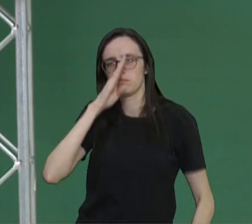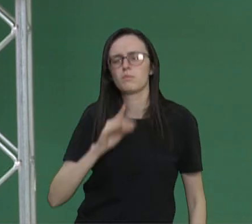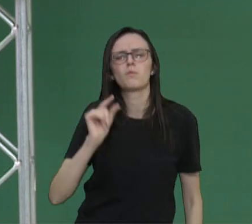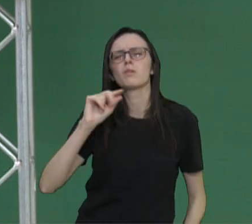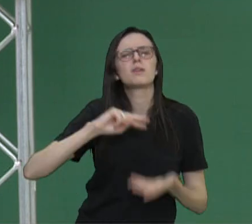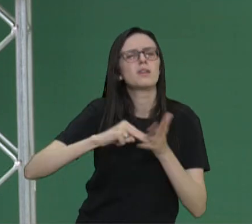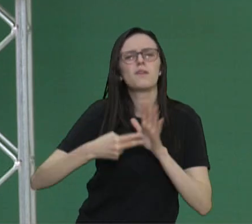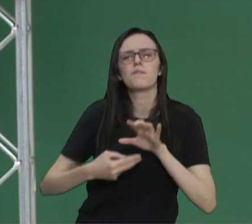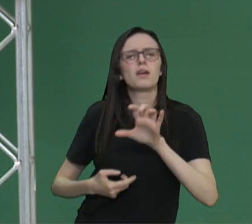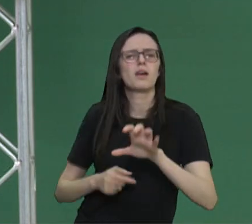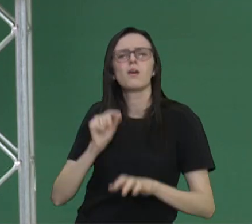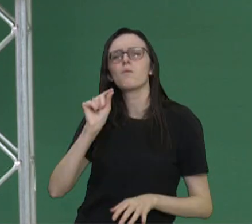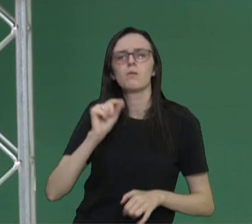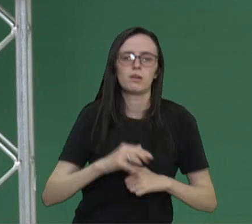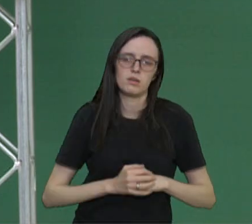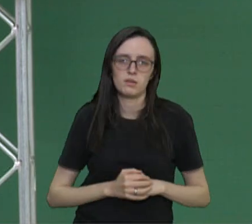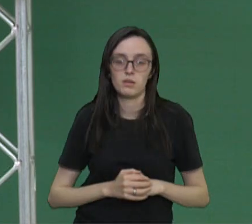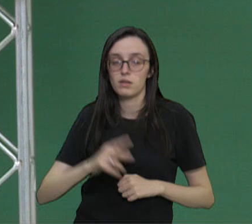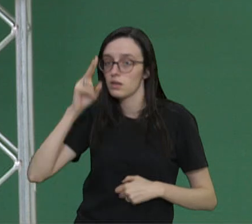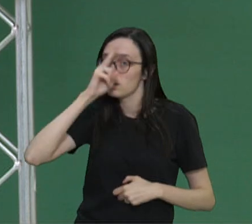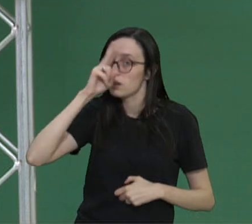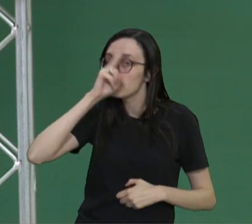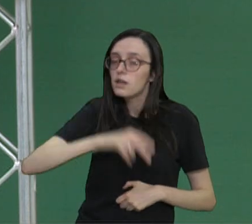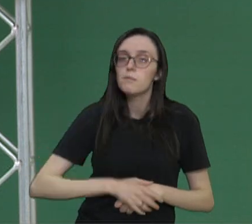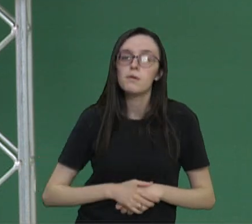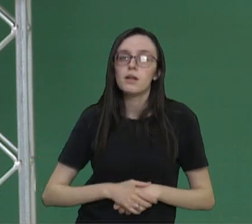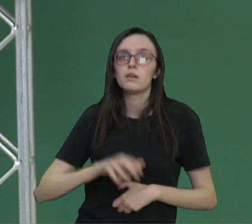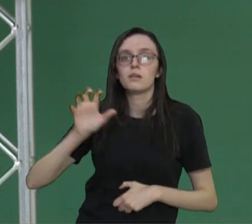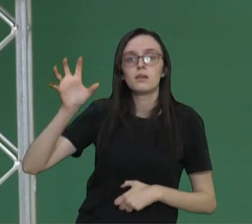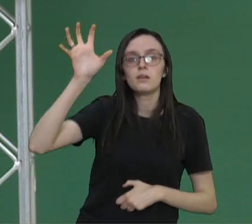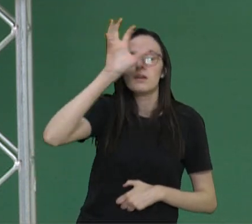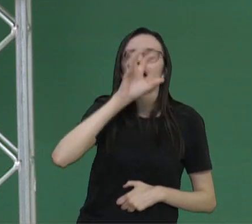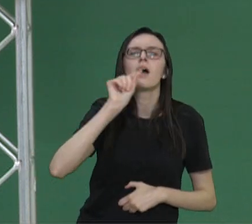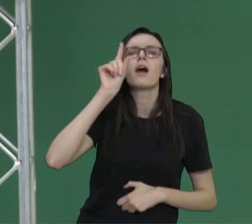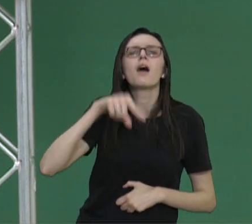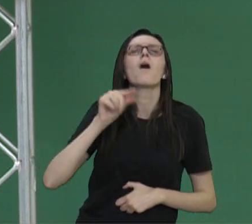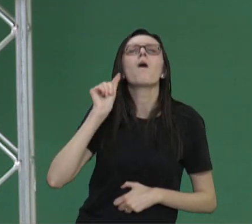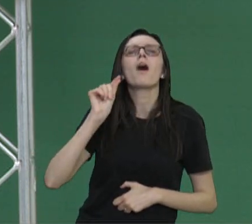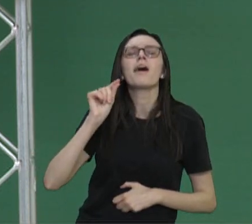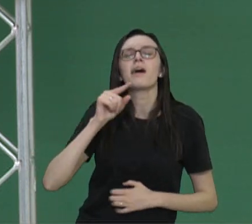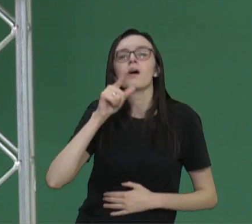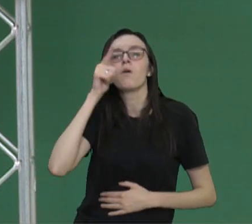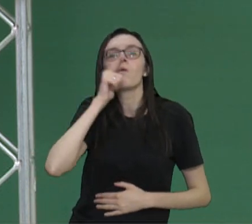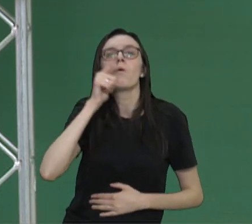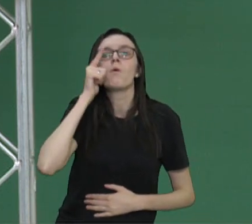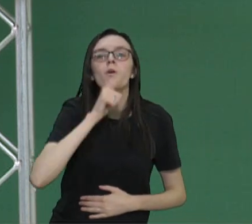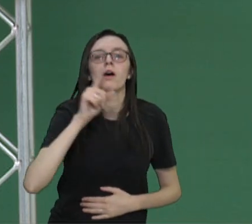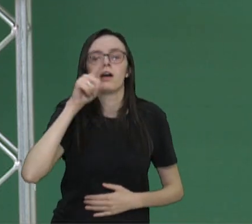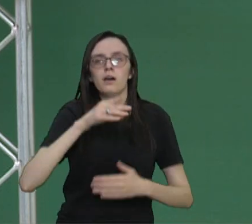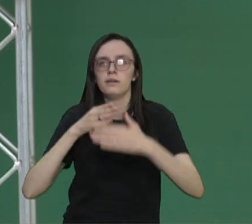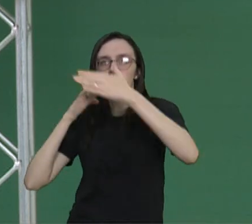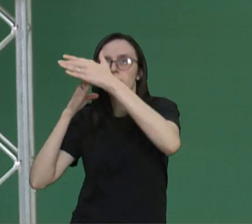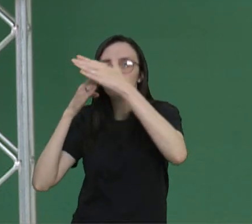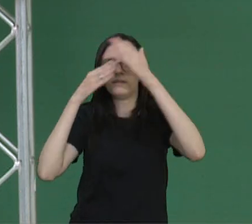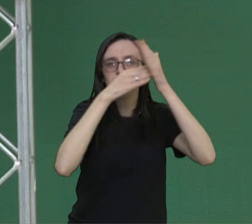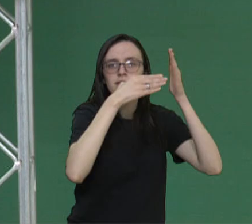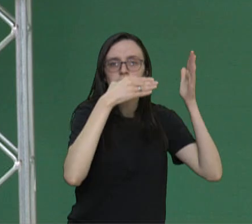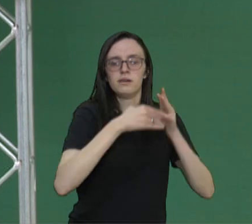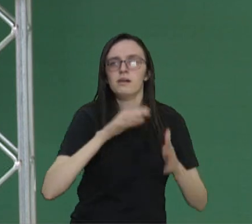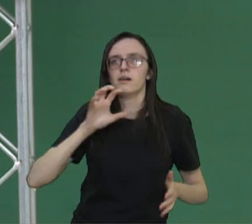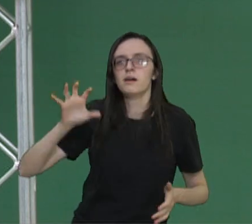é essa regionalização? Lembra lá que regionalizar é o quê? É você delimitar